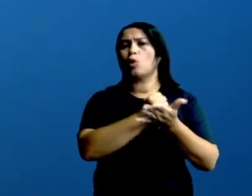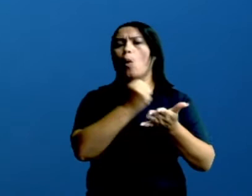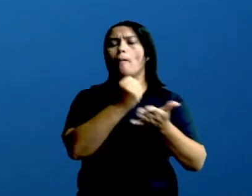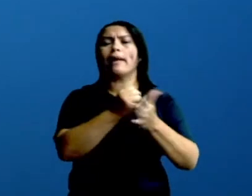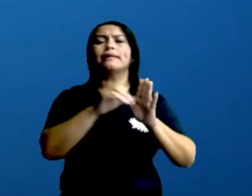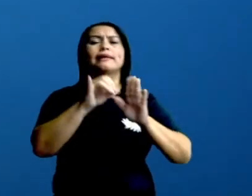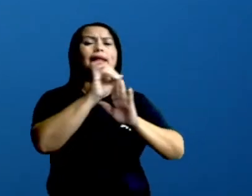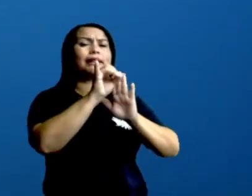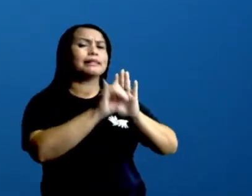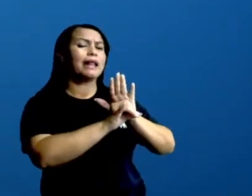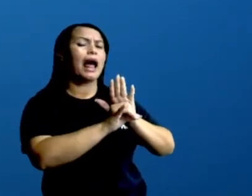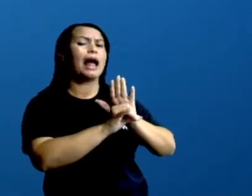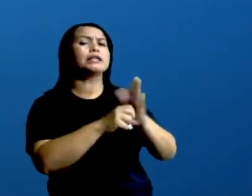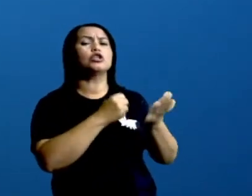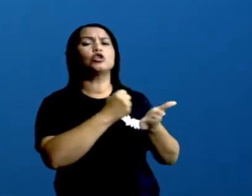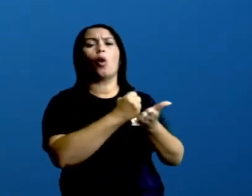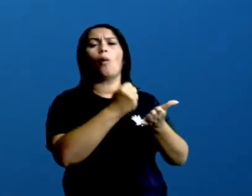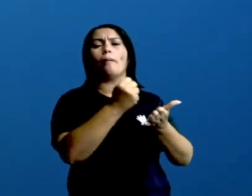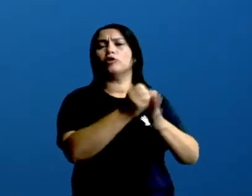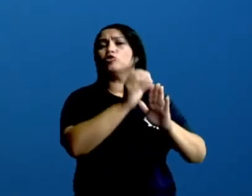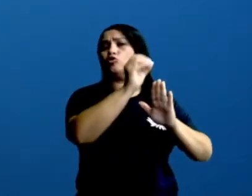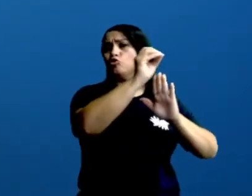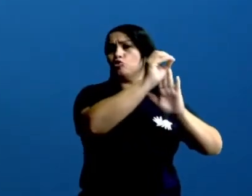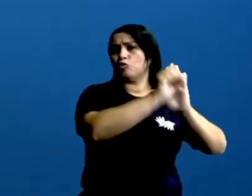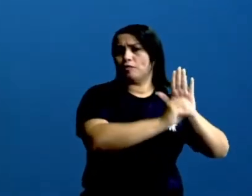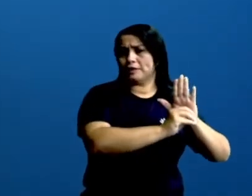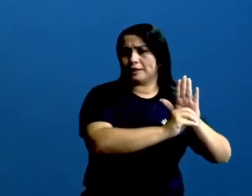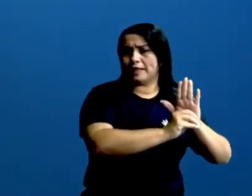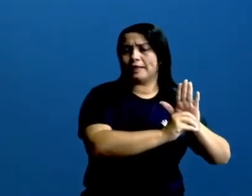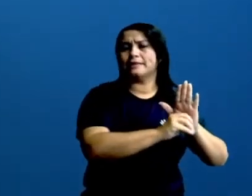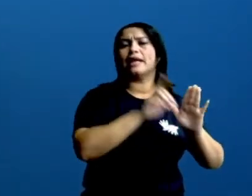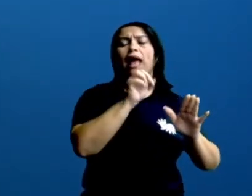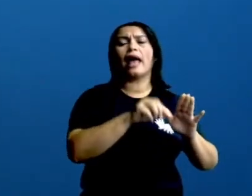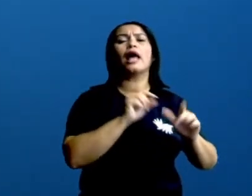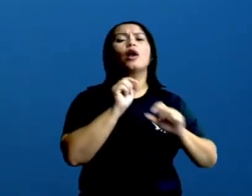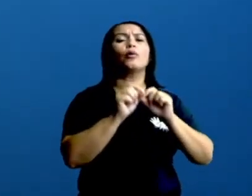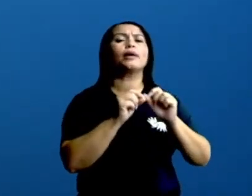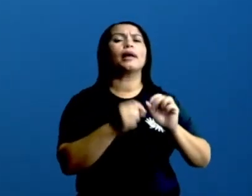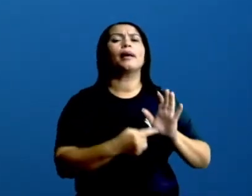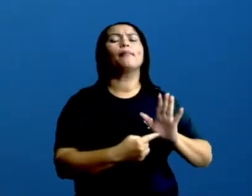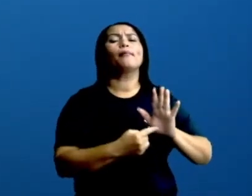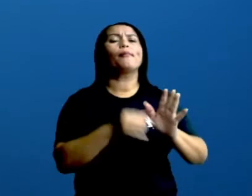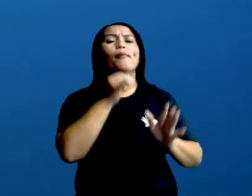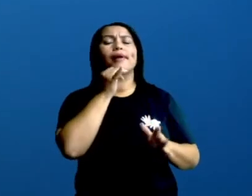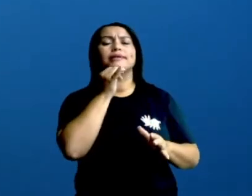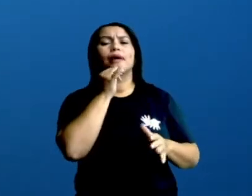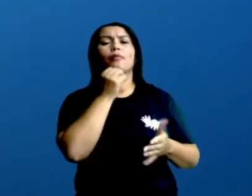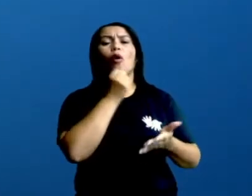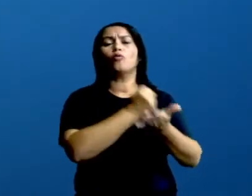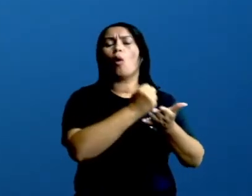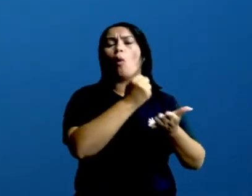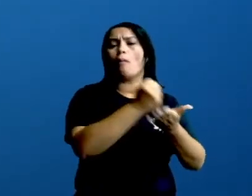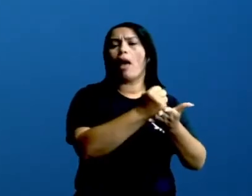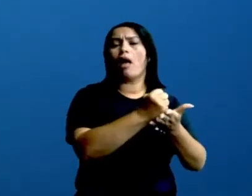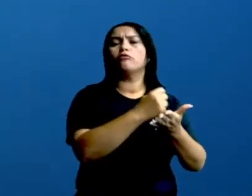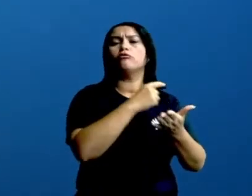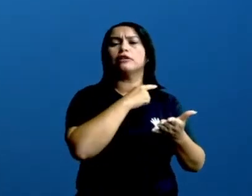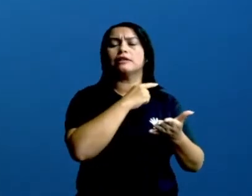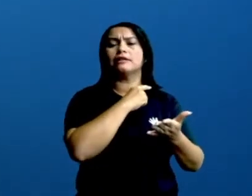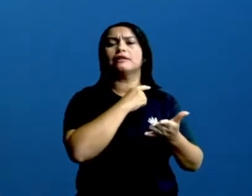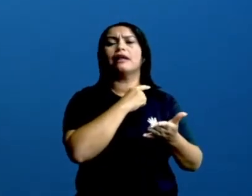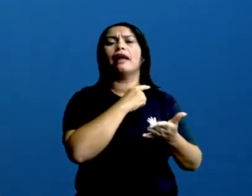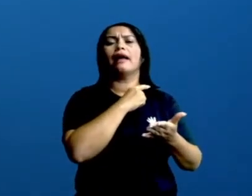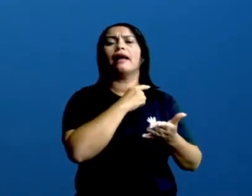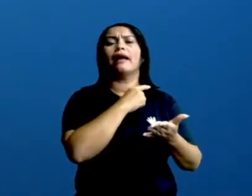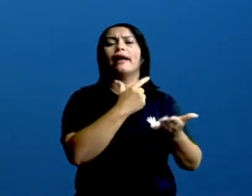de identidade, documentos oficiais. Isso eram vistos como o documento que sai no Diário Oficial, né, que é